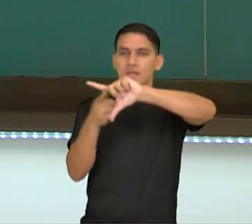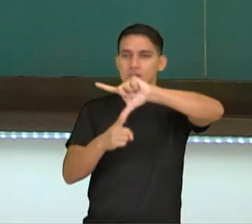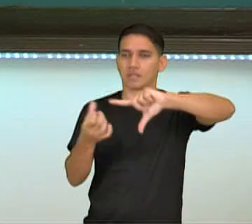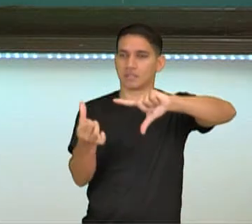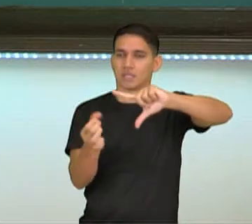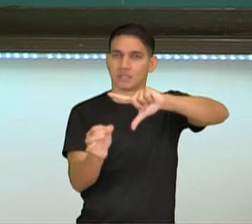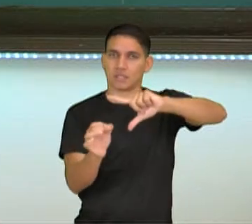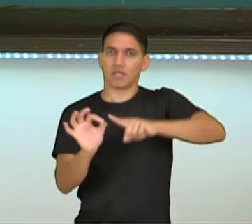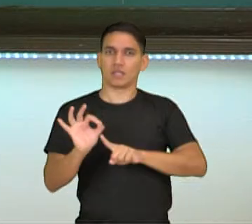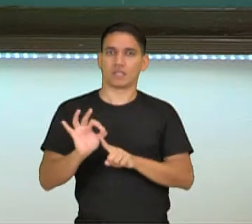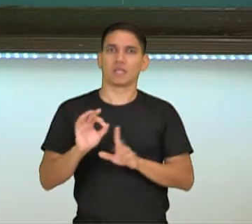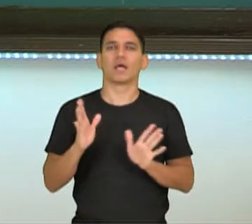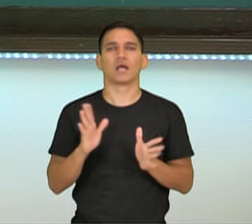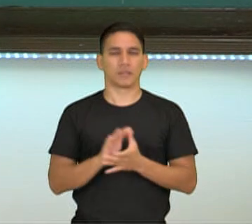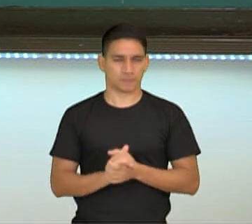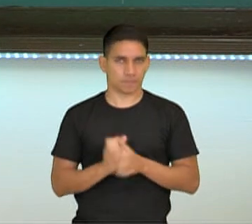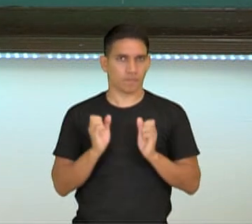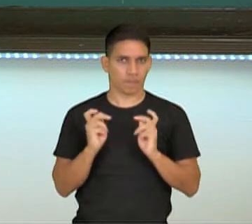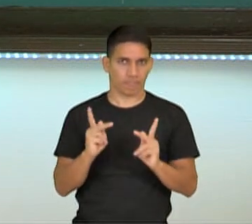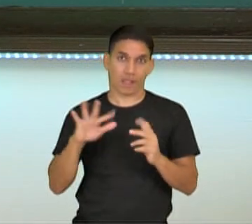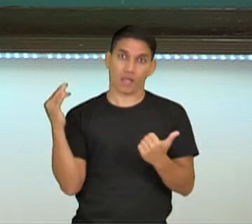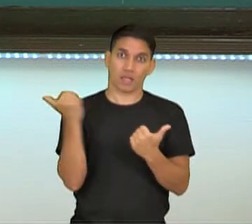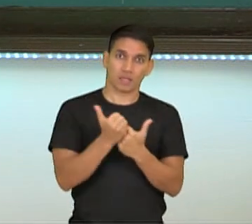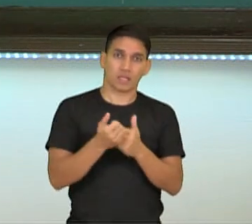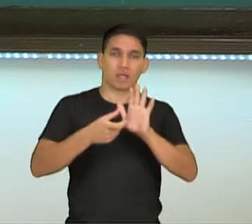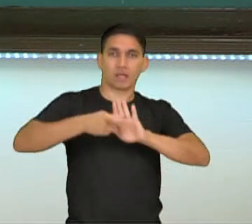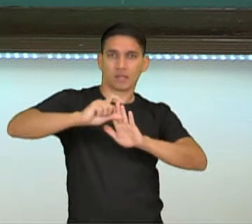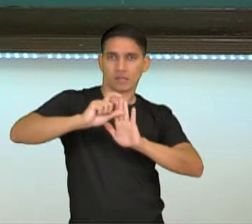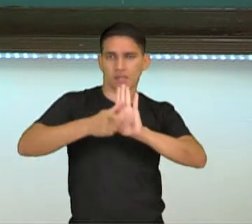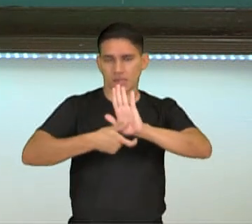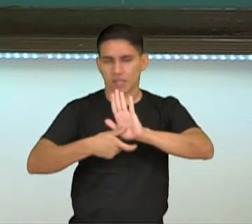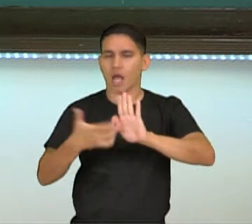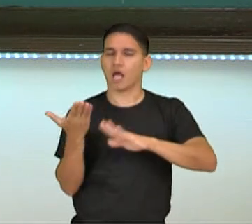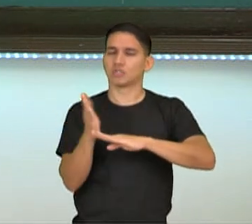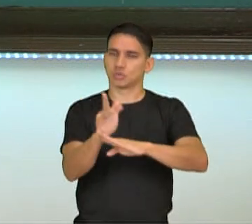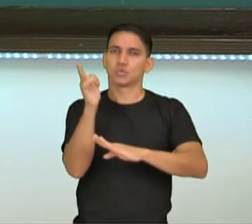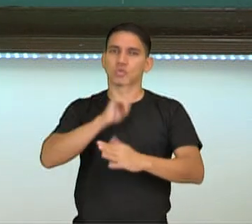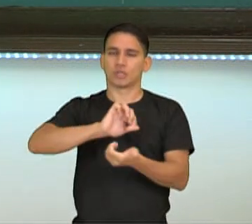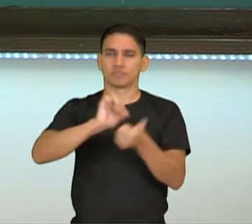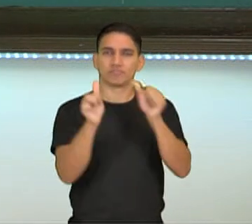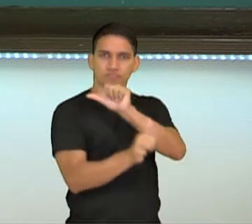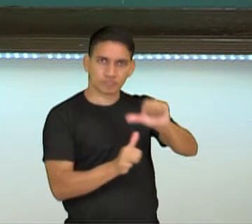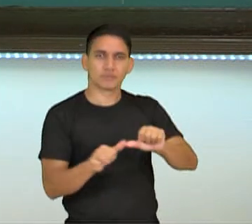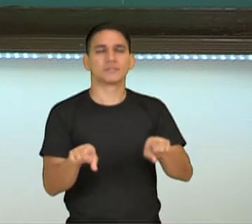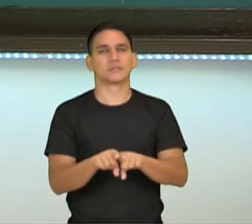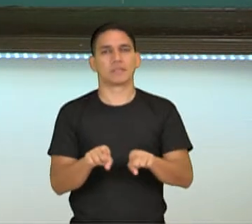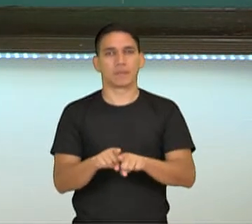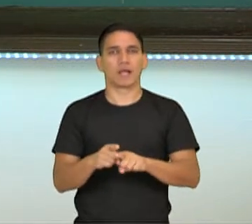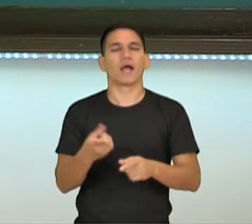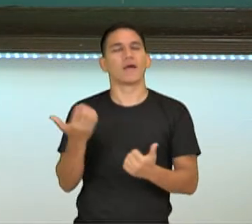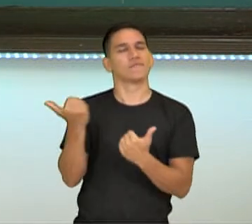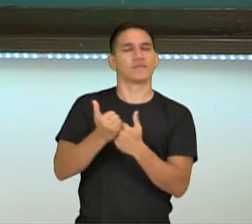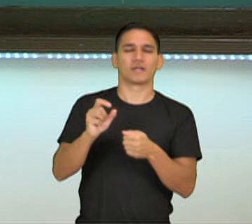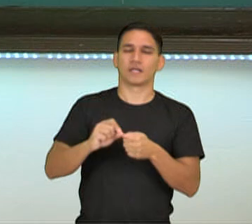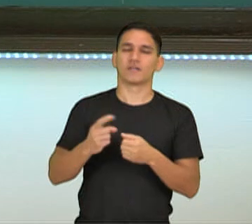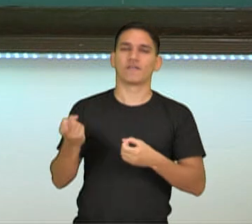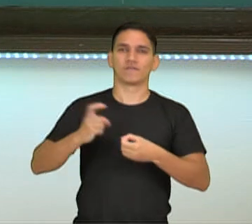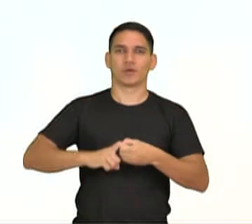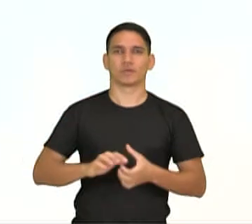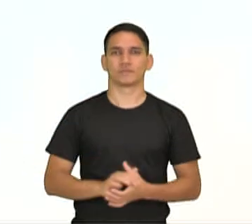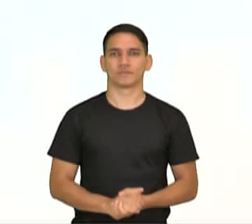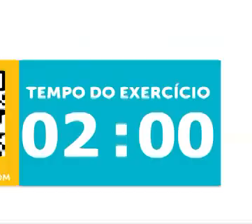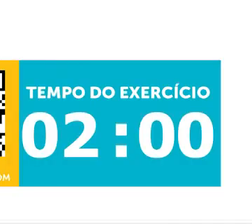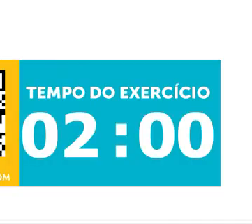60 graus. Um ângulo em graus, um ângulo em radianos, para que ajude aí você a fazer transformações também. Aplique lá a função seno, a gente já volta para